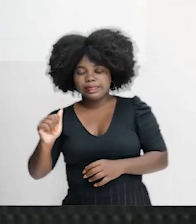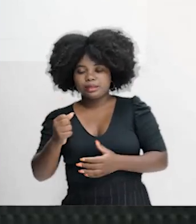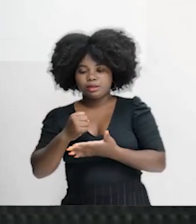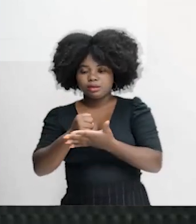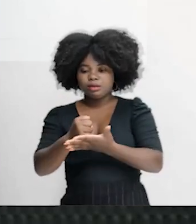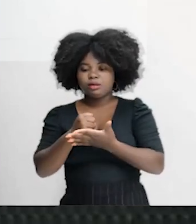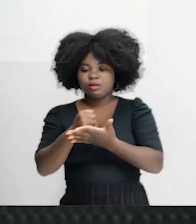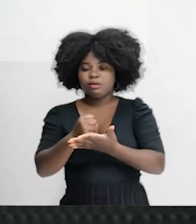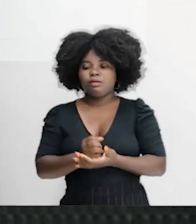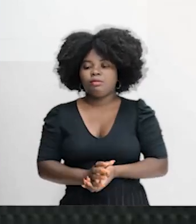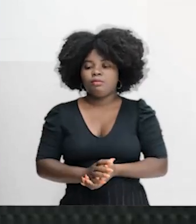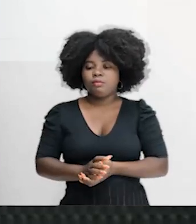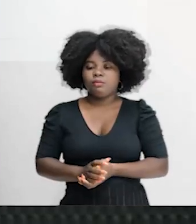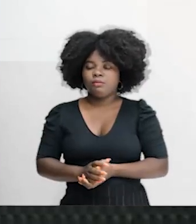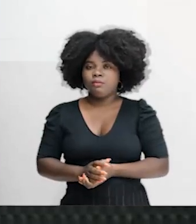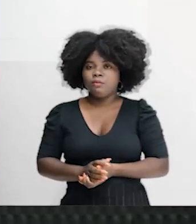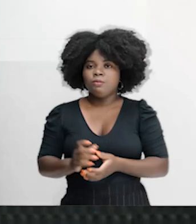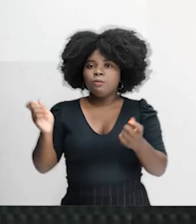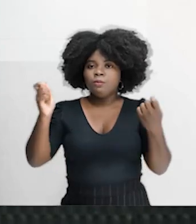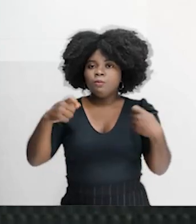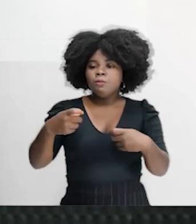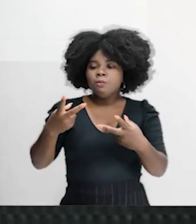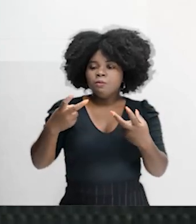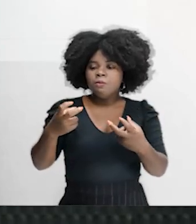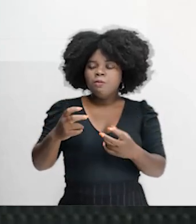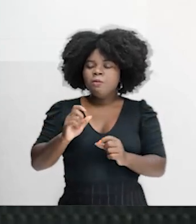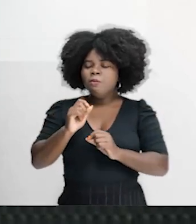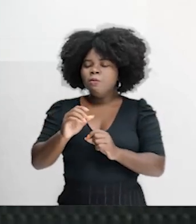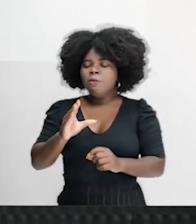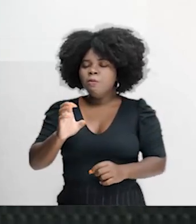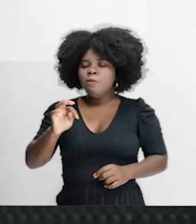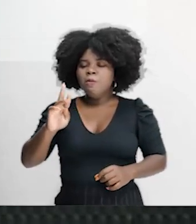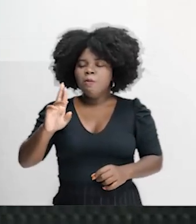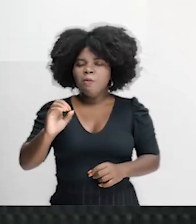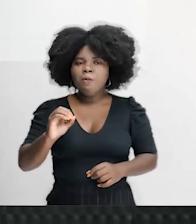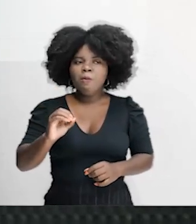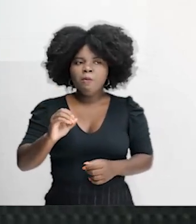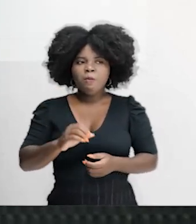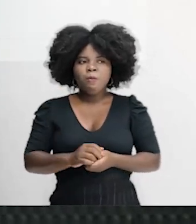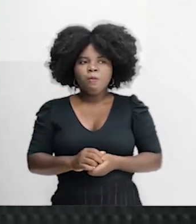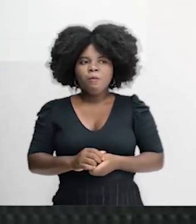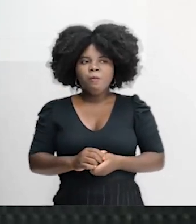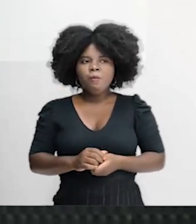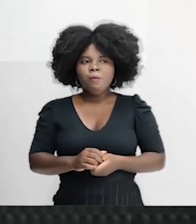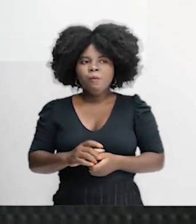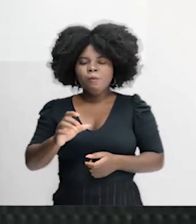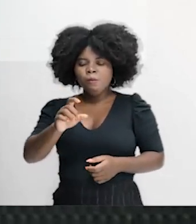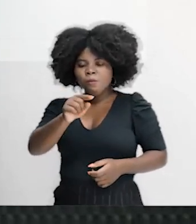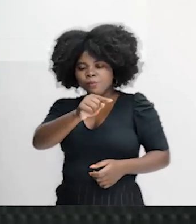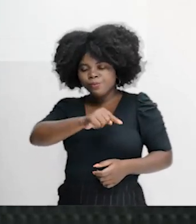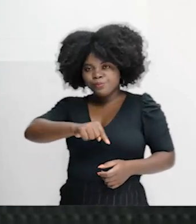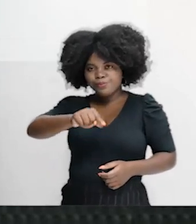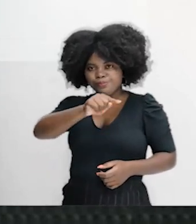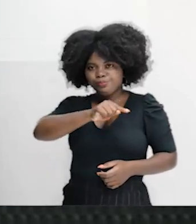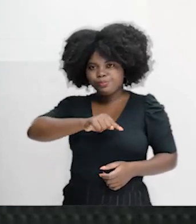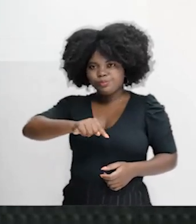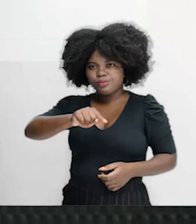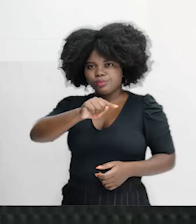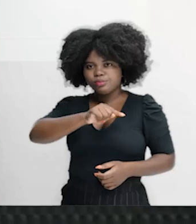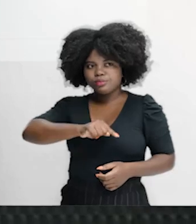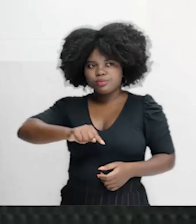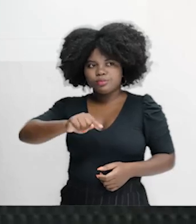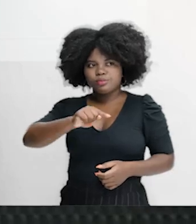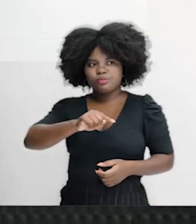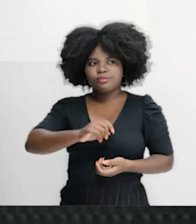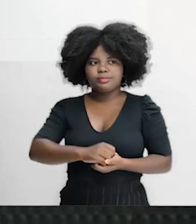que passa pelo centro O. Essa reta auxiliar passa pelo centro O. Ele passa